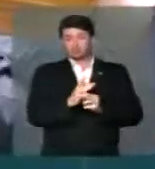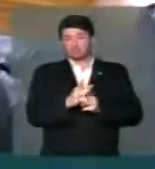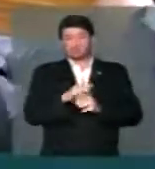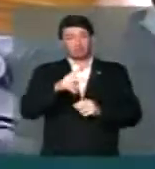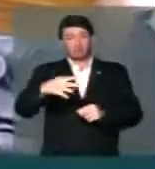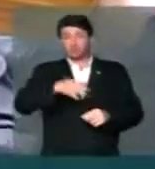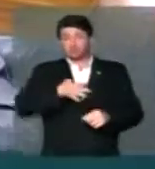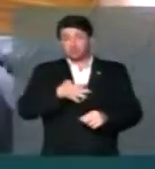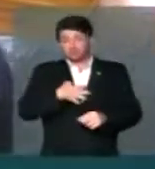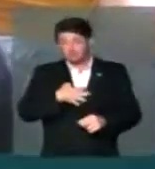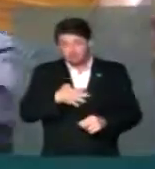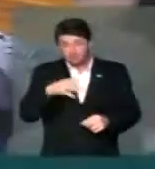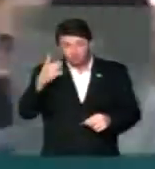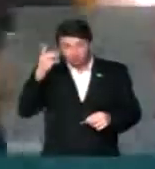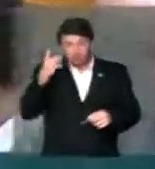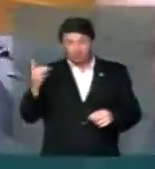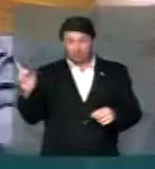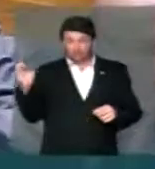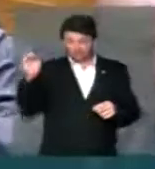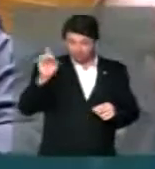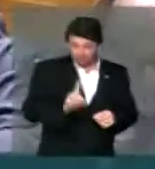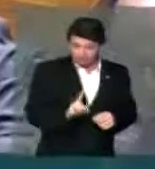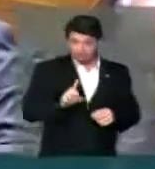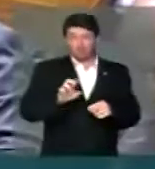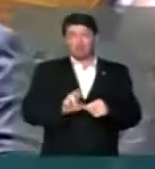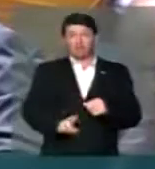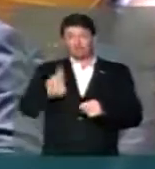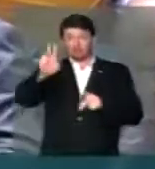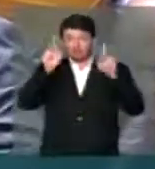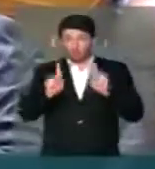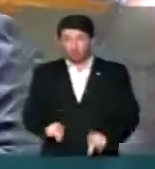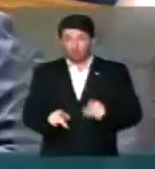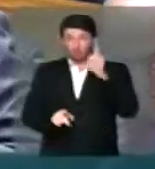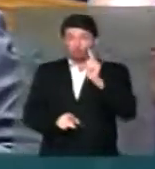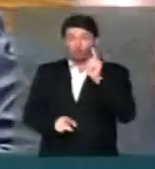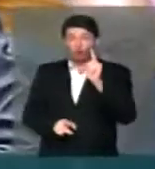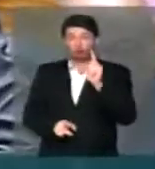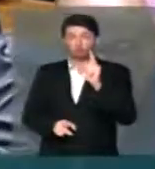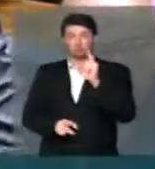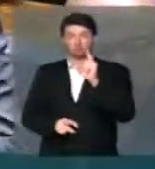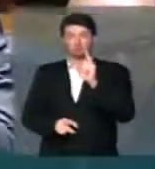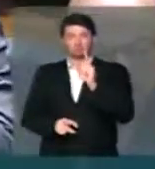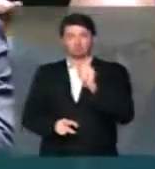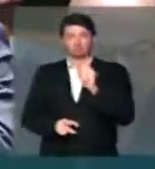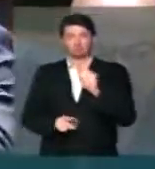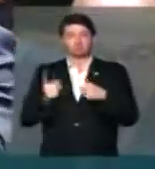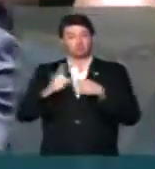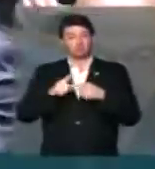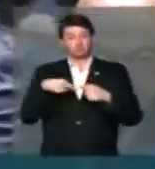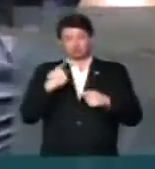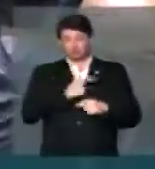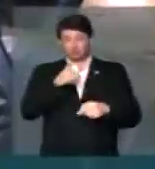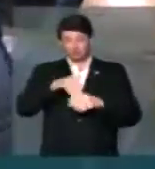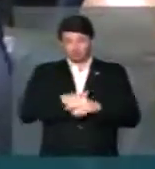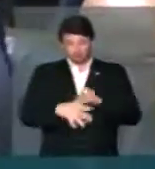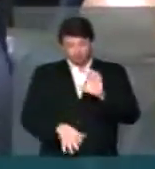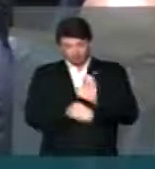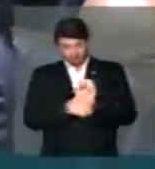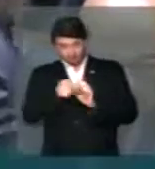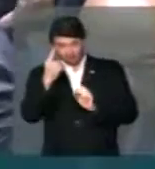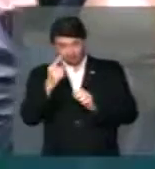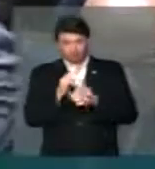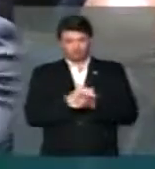o sentimento que te trouxe para representar o povo brasileiro aqui no Congresso. Porque nós estamos votando uma